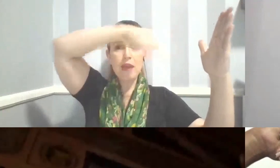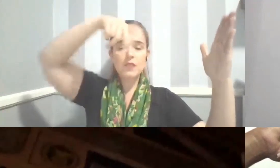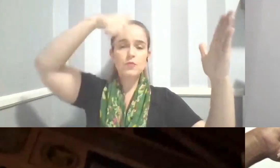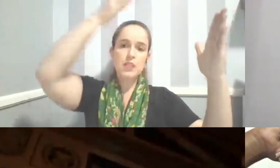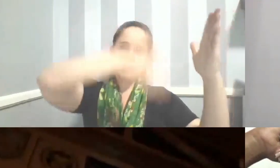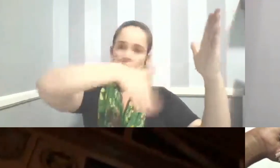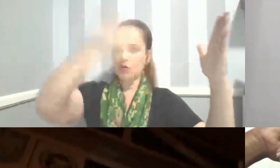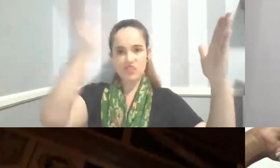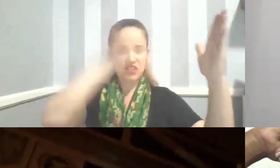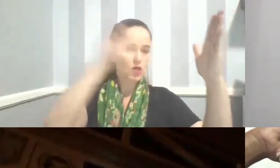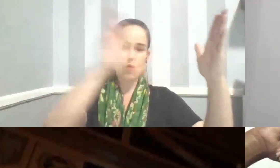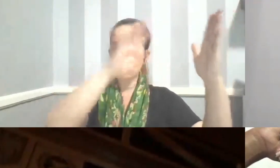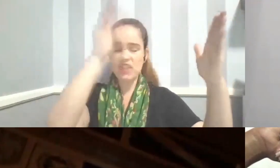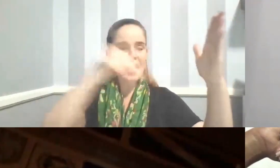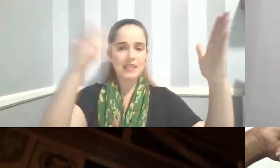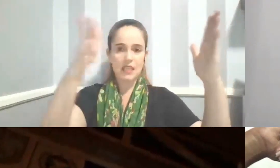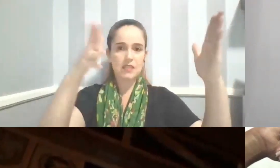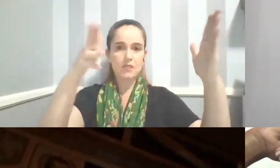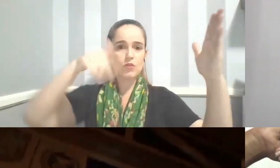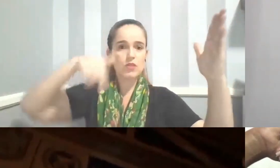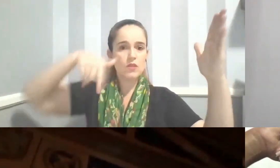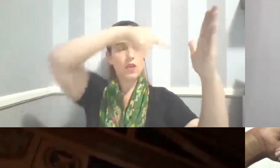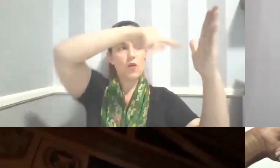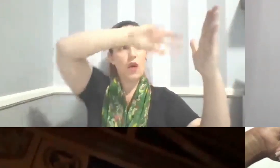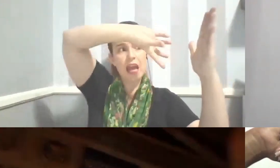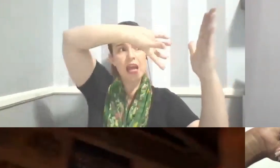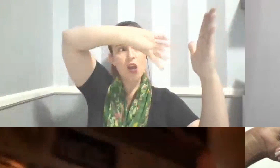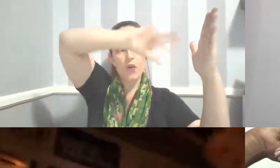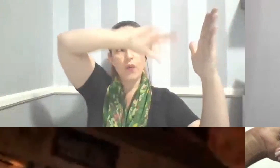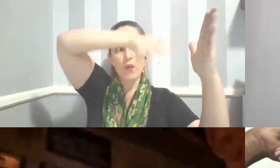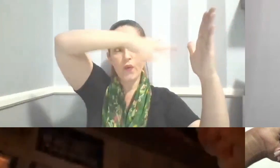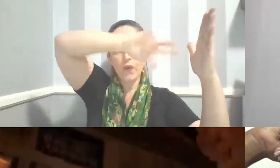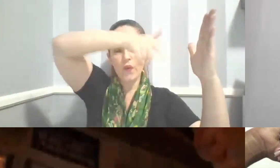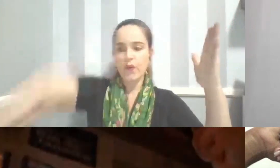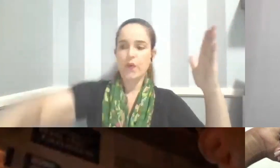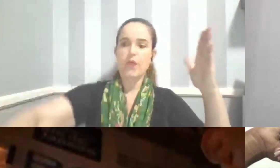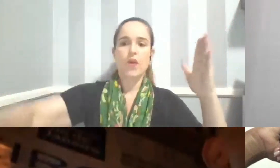lá, mesmo que não deu os 10 a 15 minutos, eu tenho que correr lá e